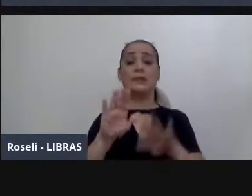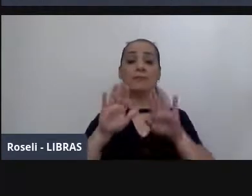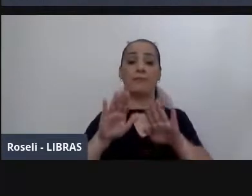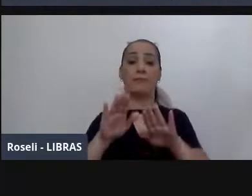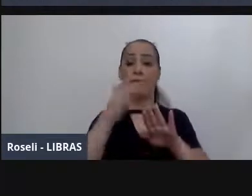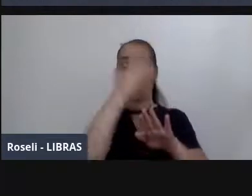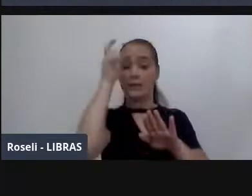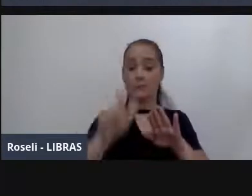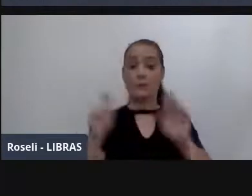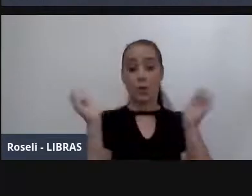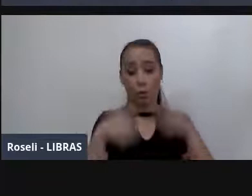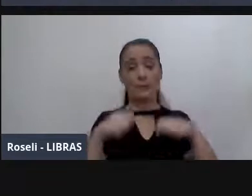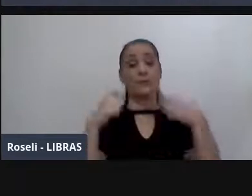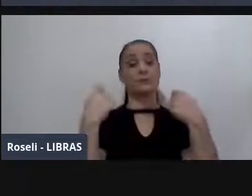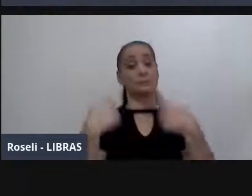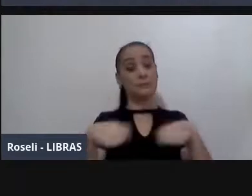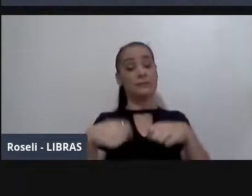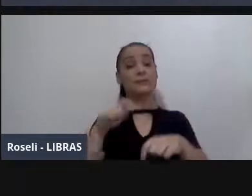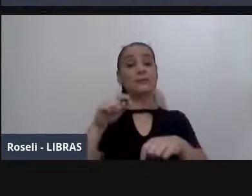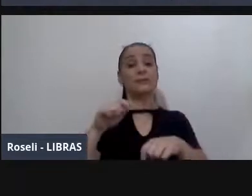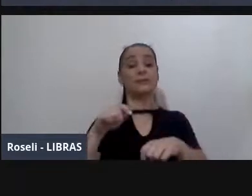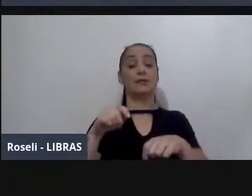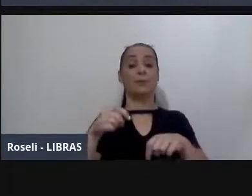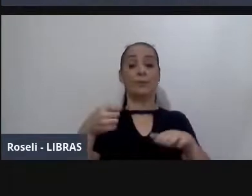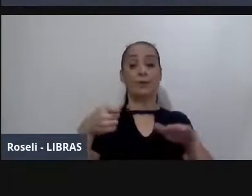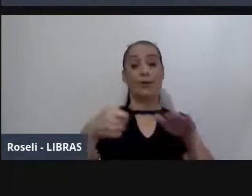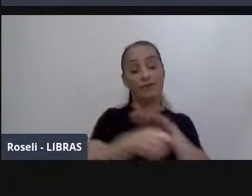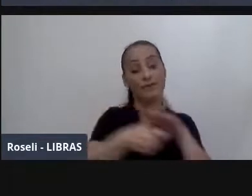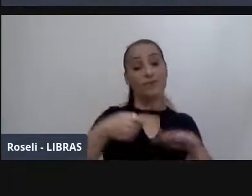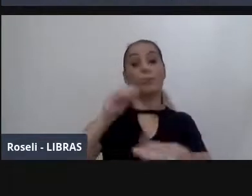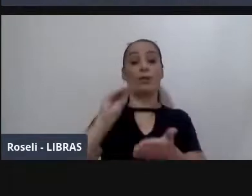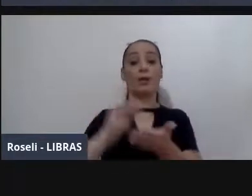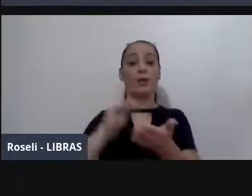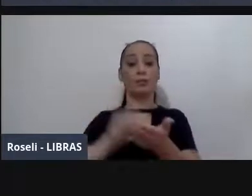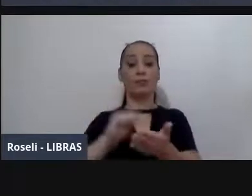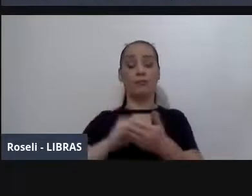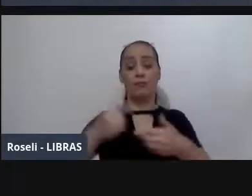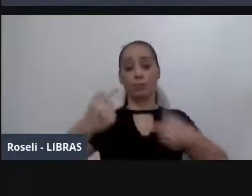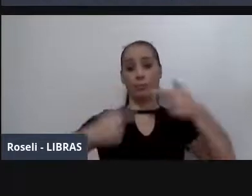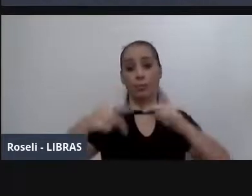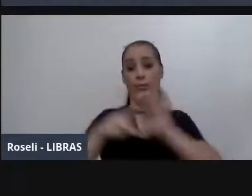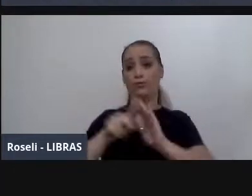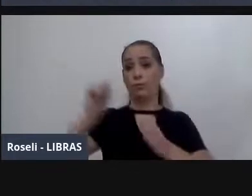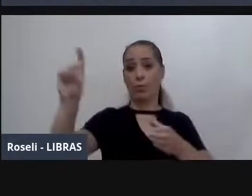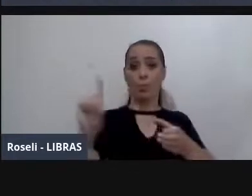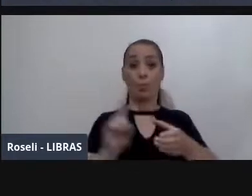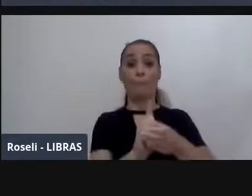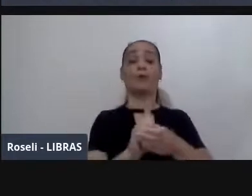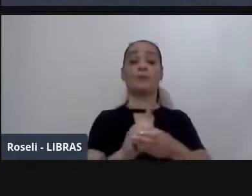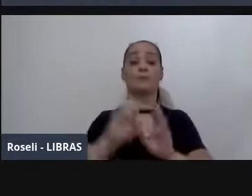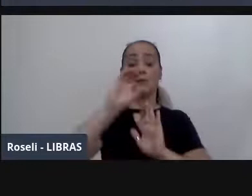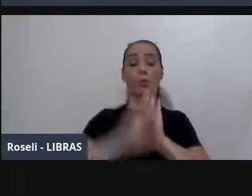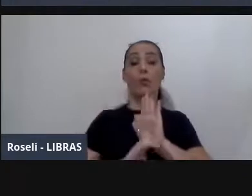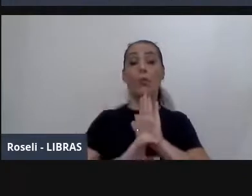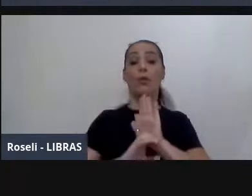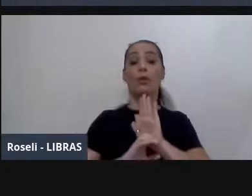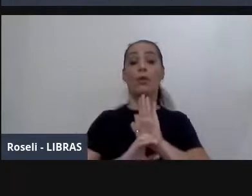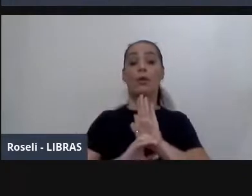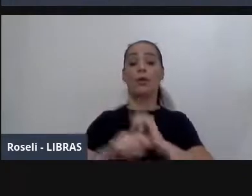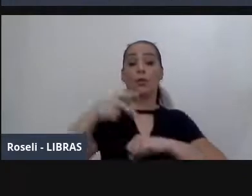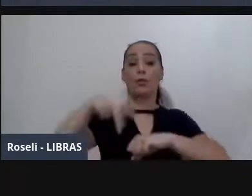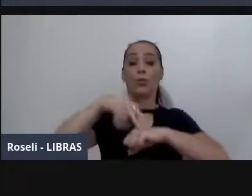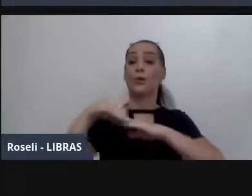de médicos, sim, falta de política migratória. Também teve uma pergunta sobre os currículos estrangeiros se correspondem